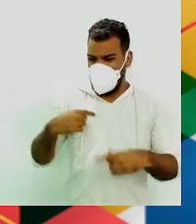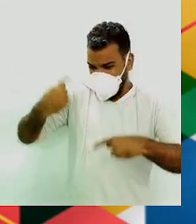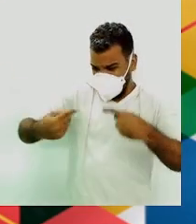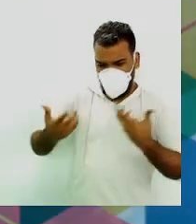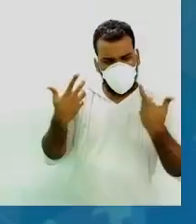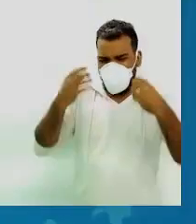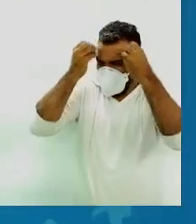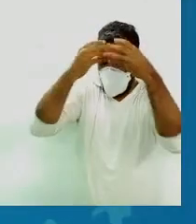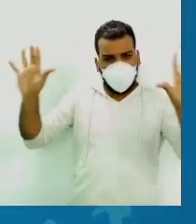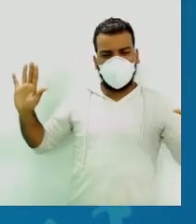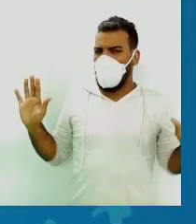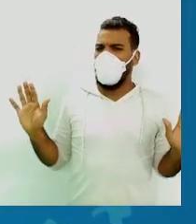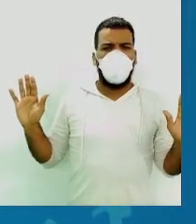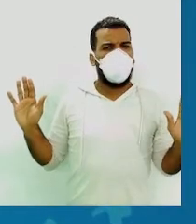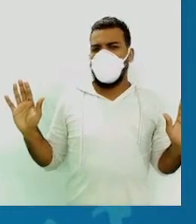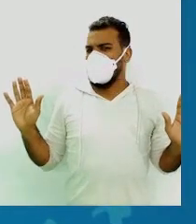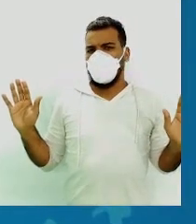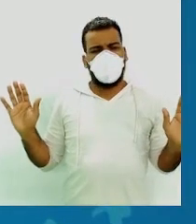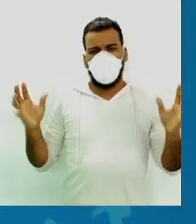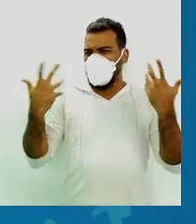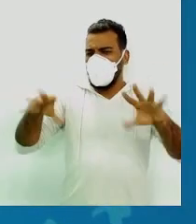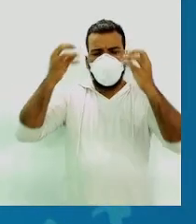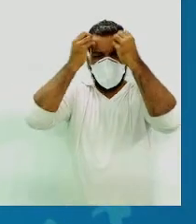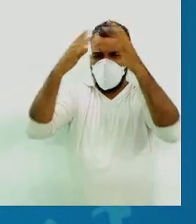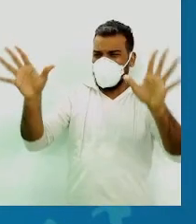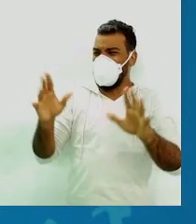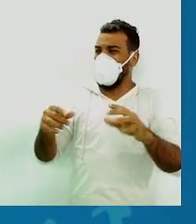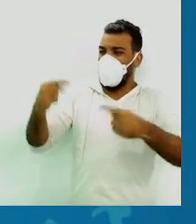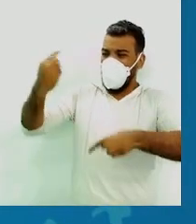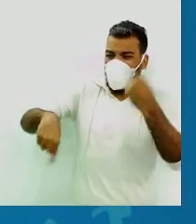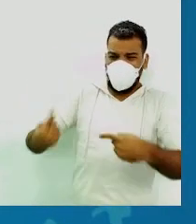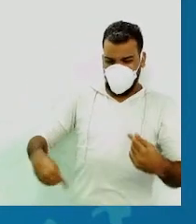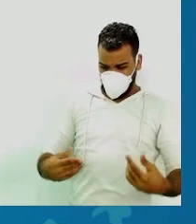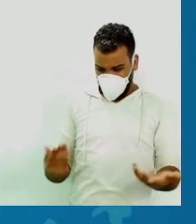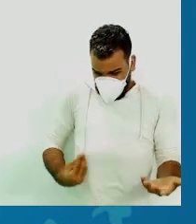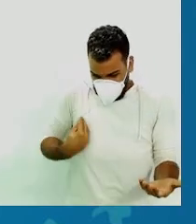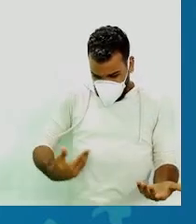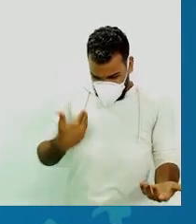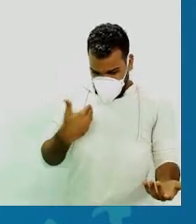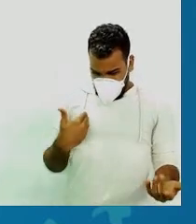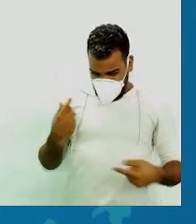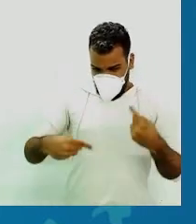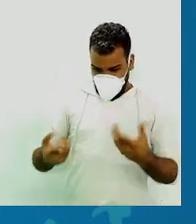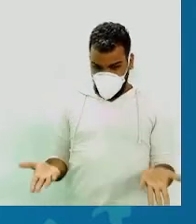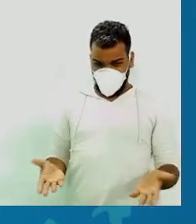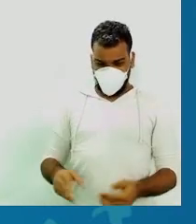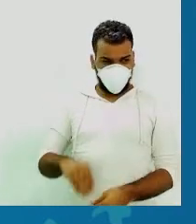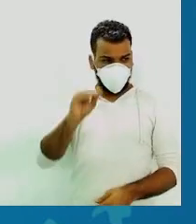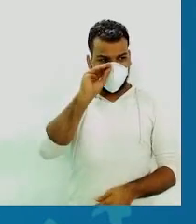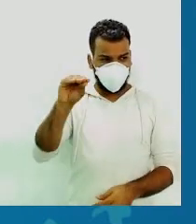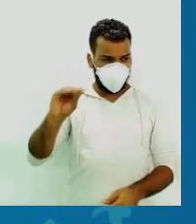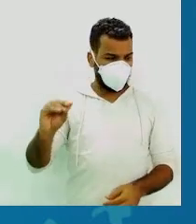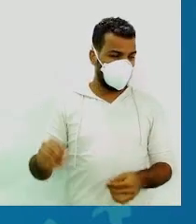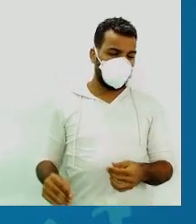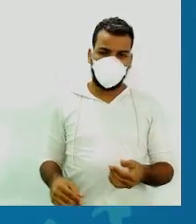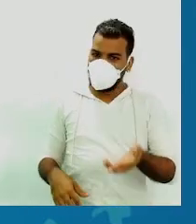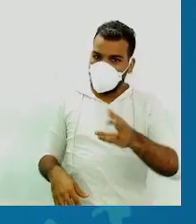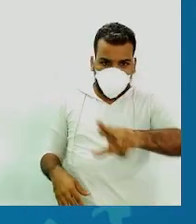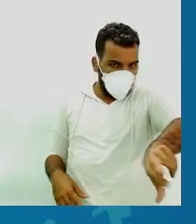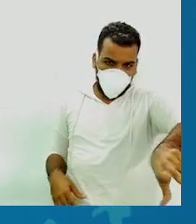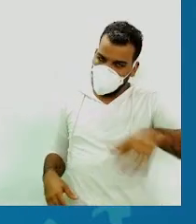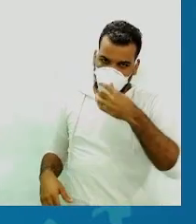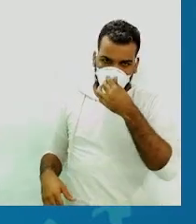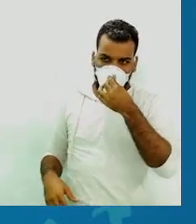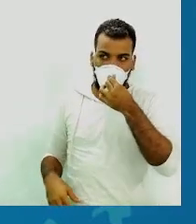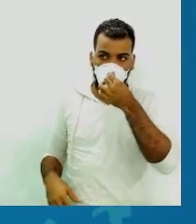isso, eu não quero saber a respeito disso, isso não faz parte da minha vida, professor. Não é bem assim.